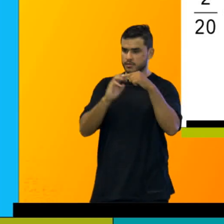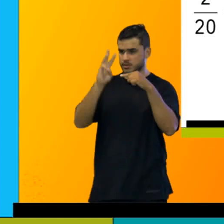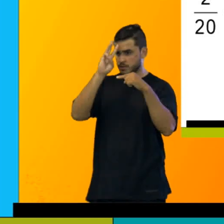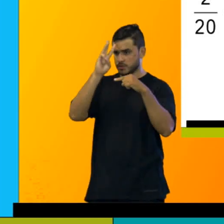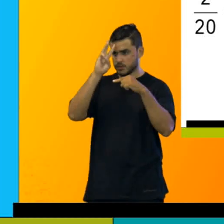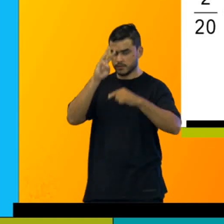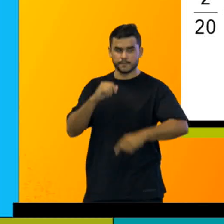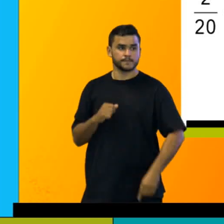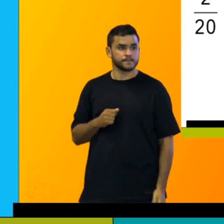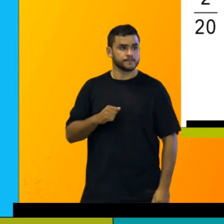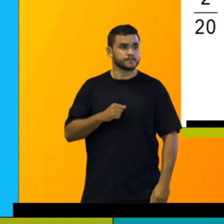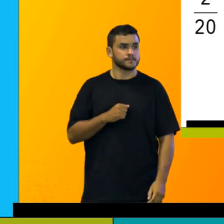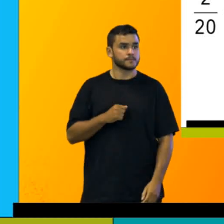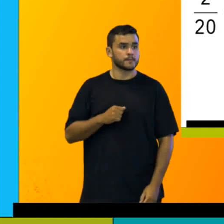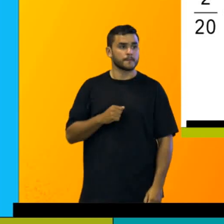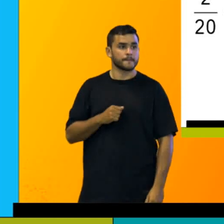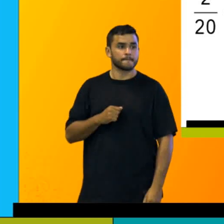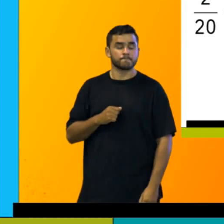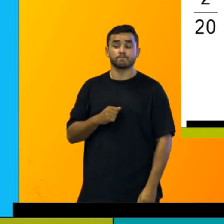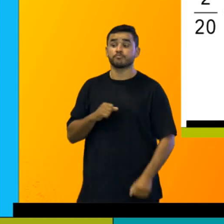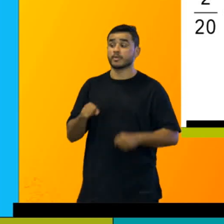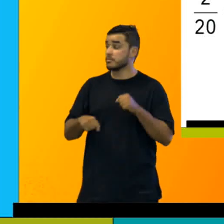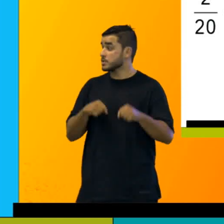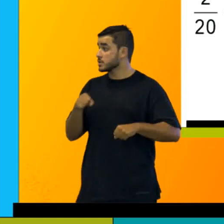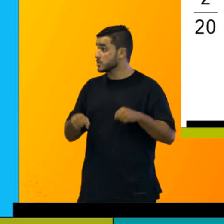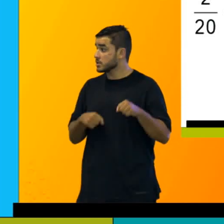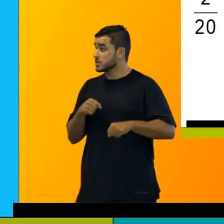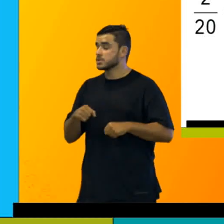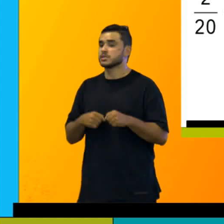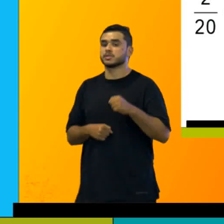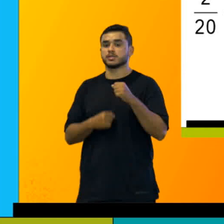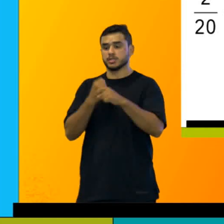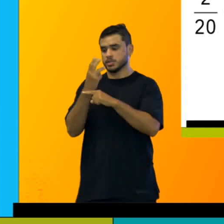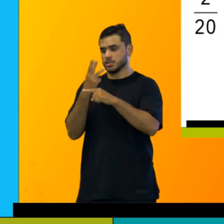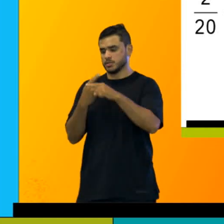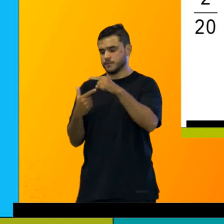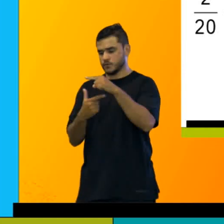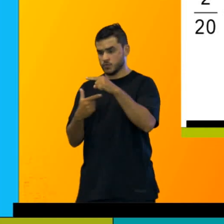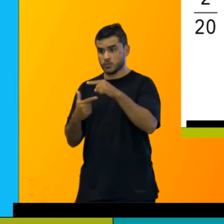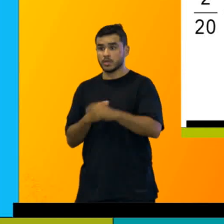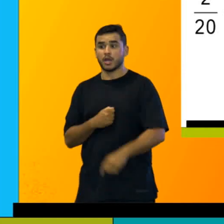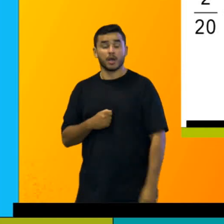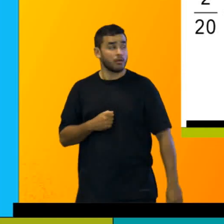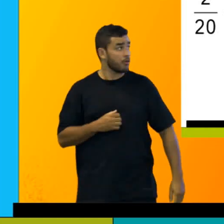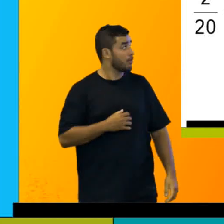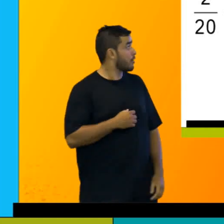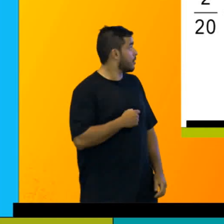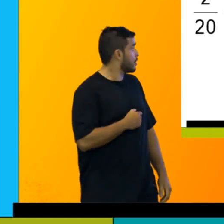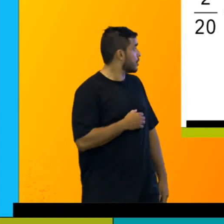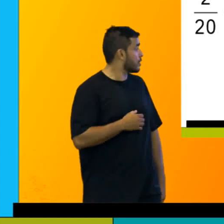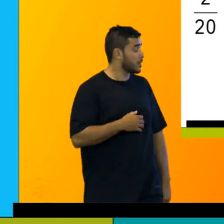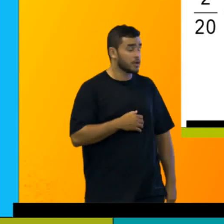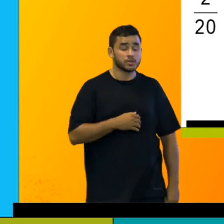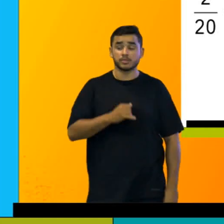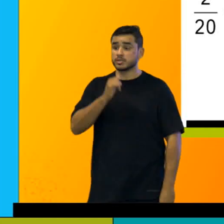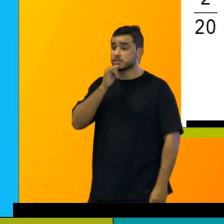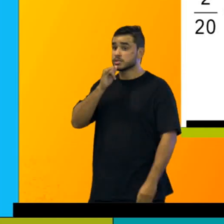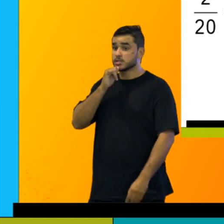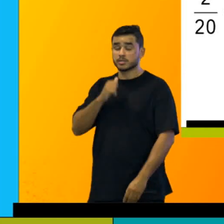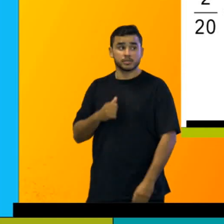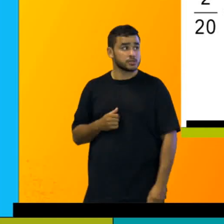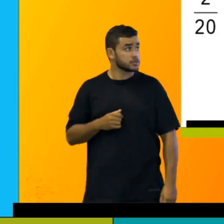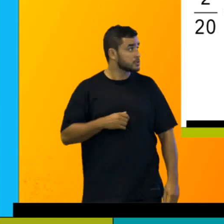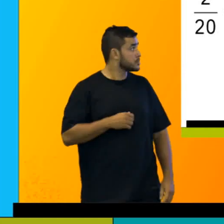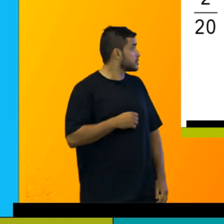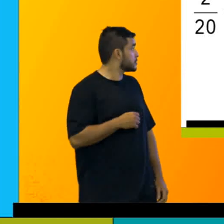ó. Terça-feira. 2 por 20. E a bicicleta? 3 por 22. Ora, se eu pegar aqui, ó,